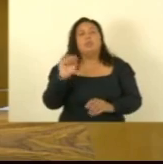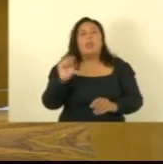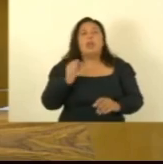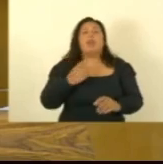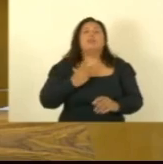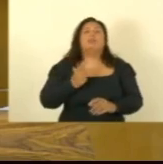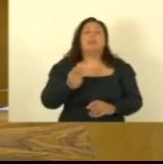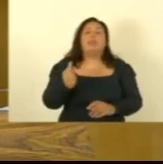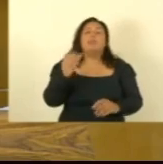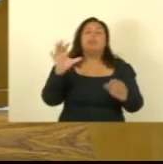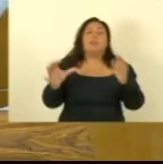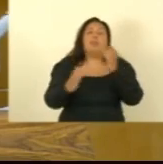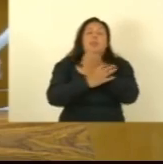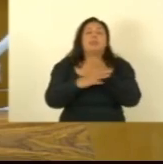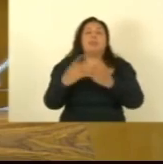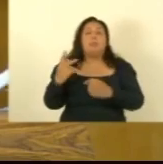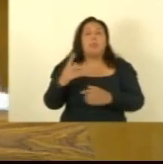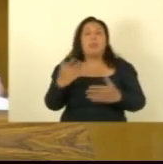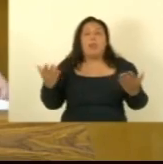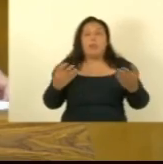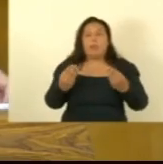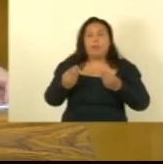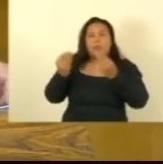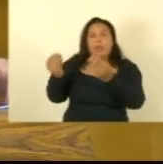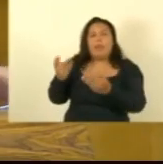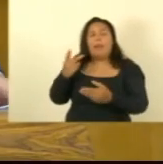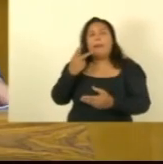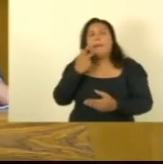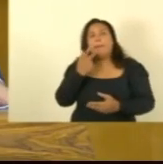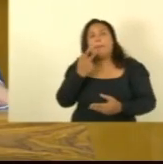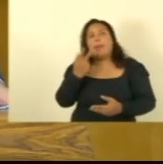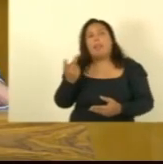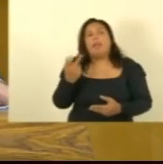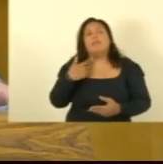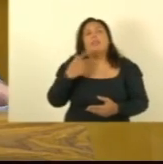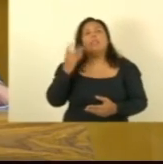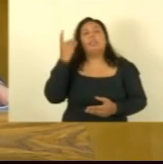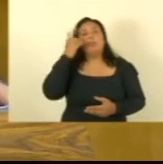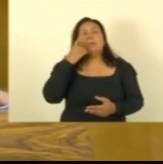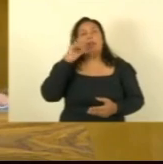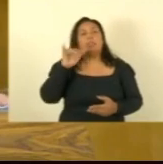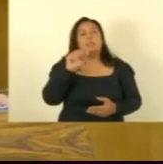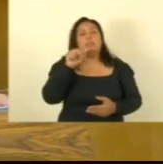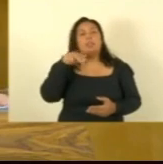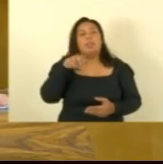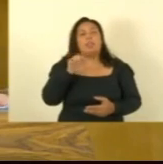de Segurança Pública. Concedo a palavra à deputada Janete.